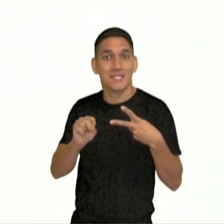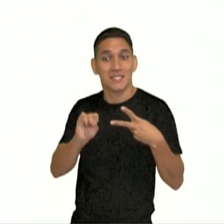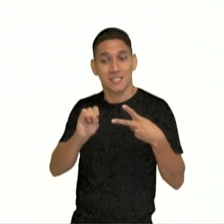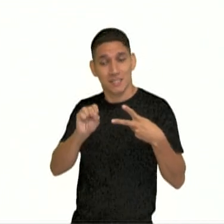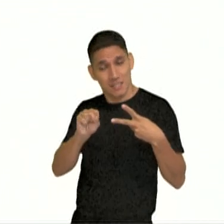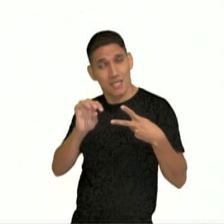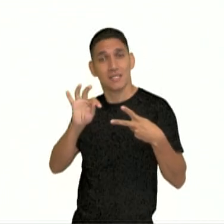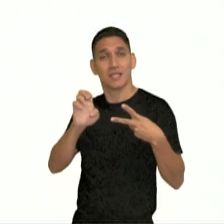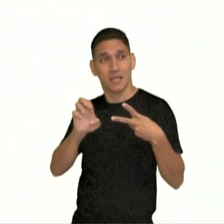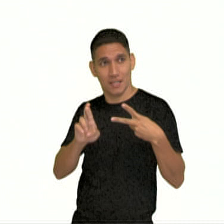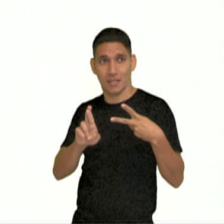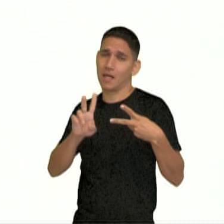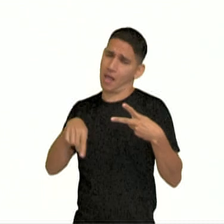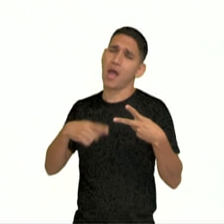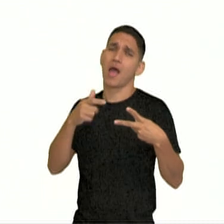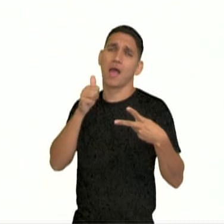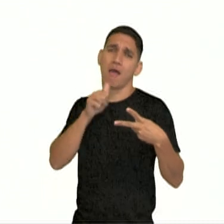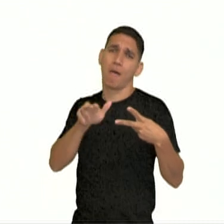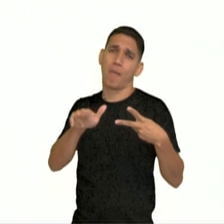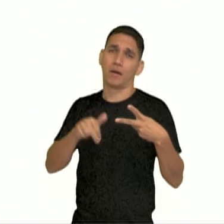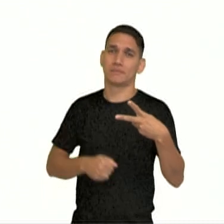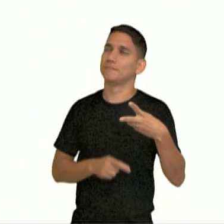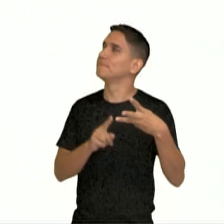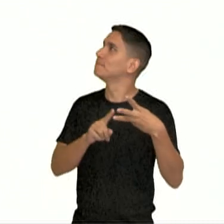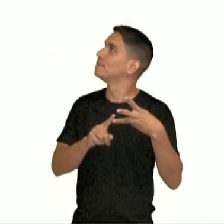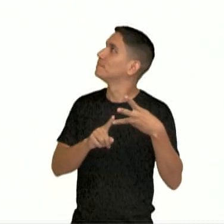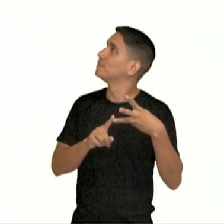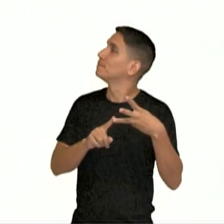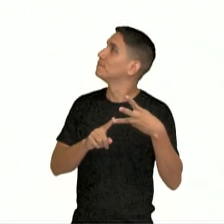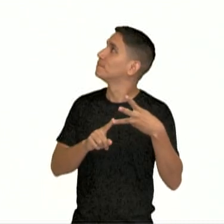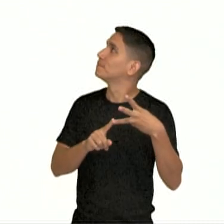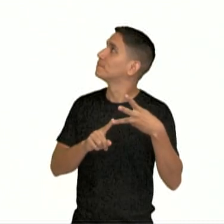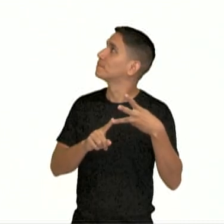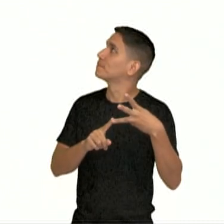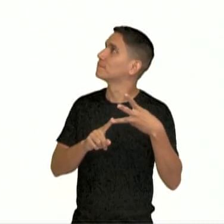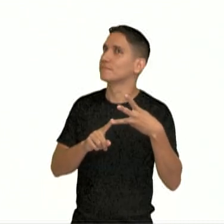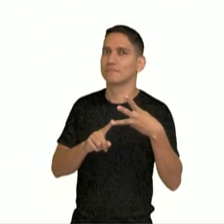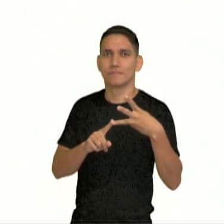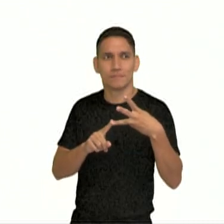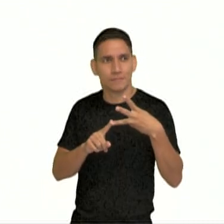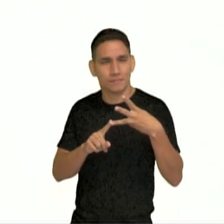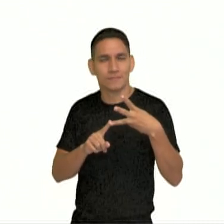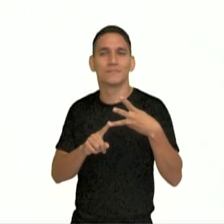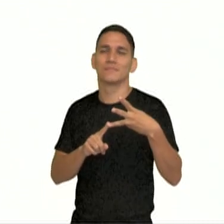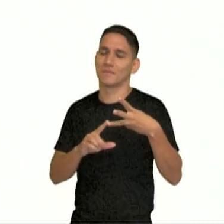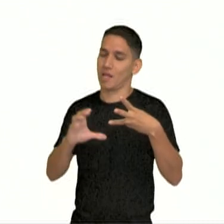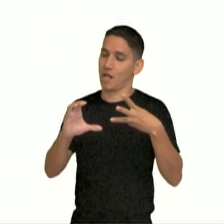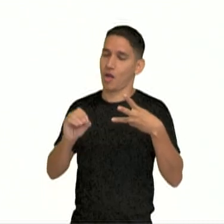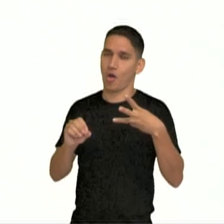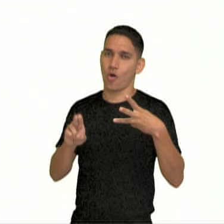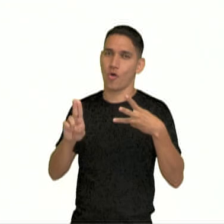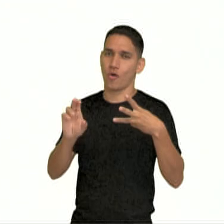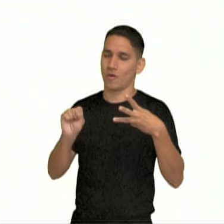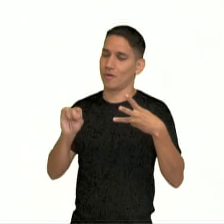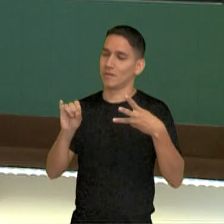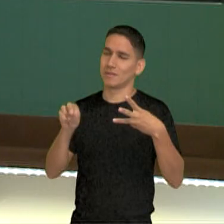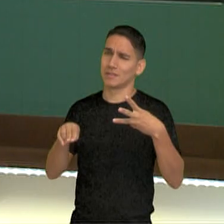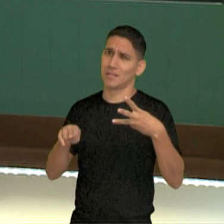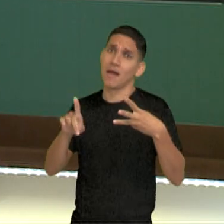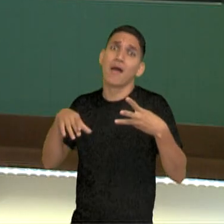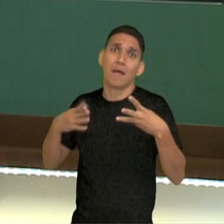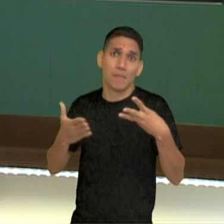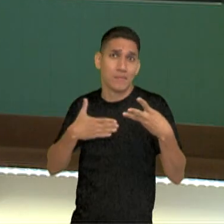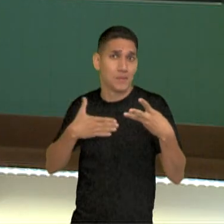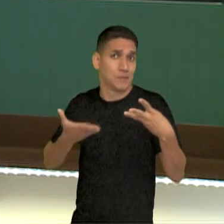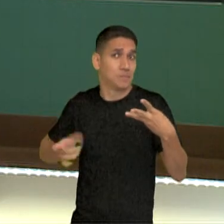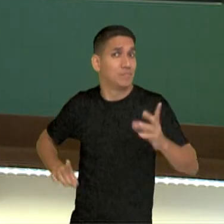sister. É a minha irmã. E por último, he is my aunt's son. He is my cousin. Então ele